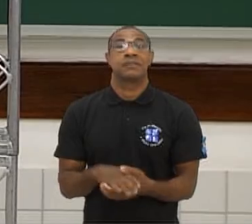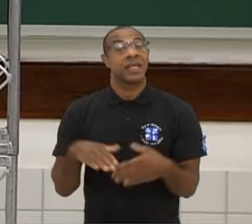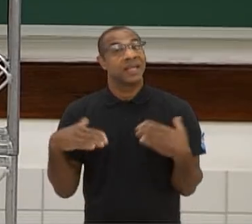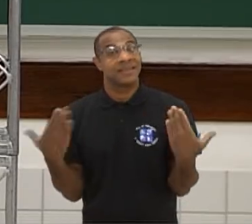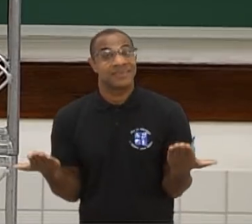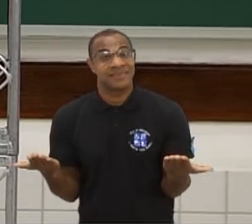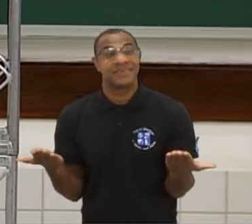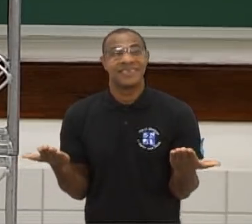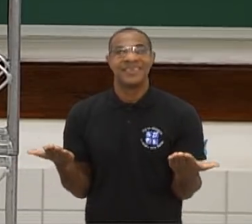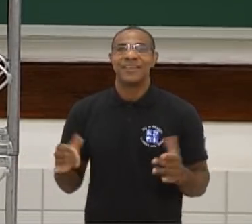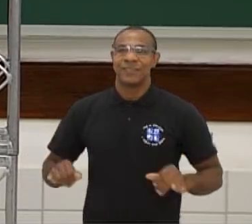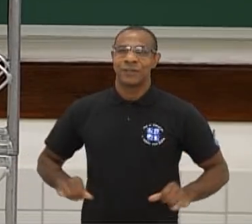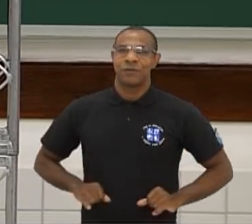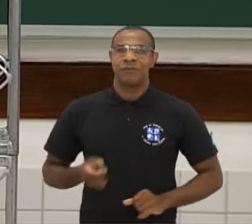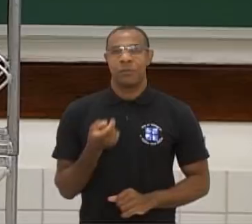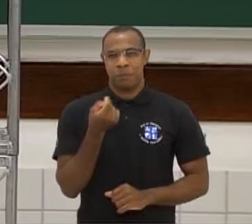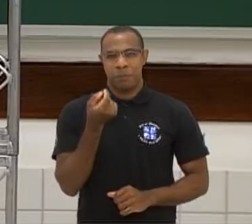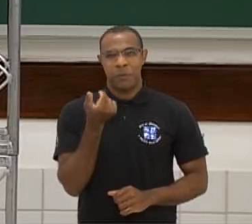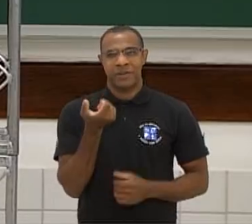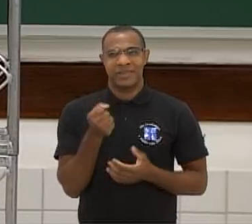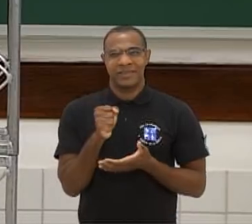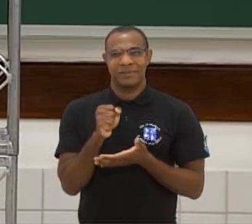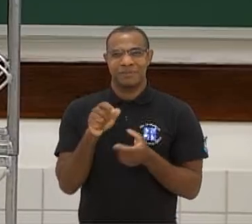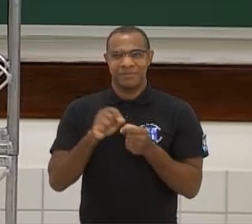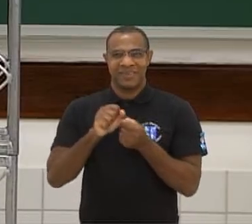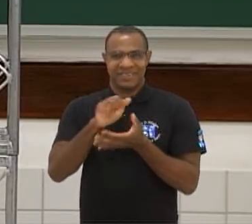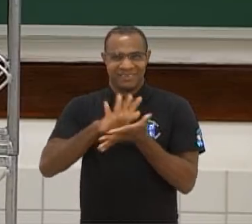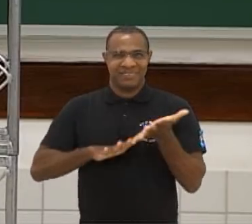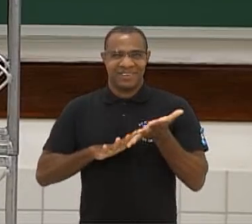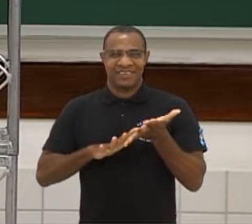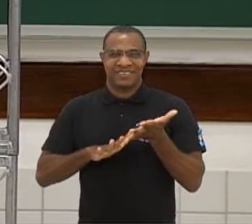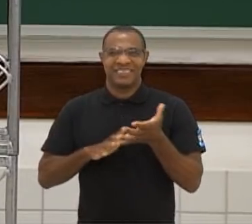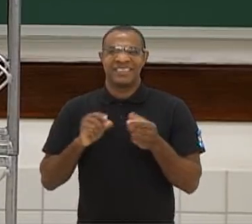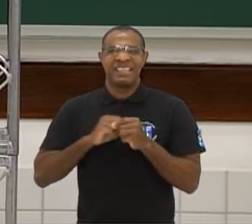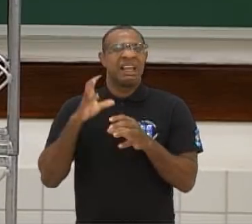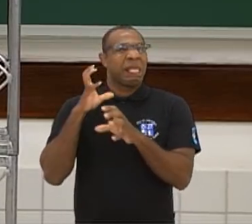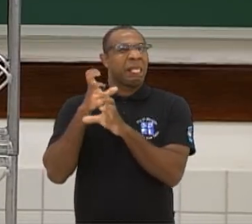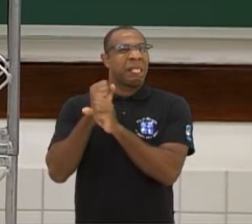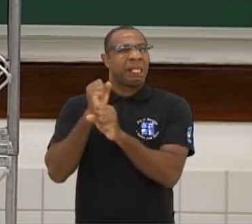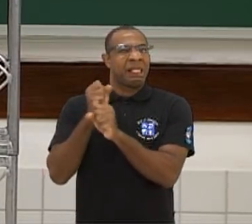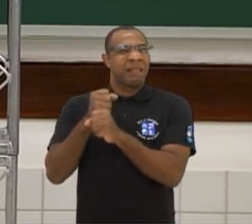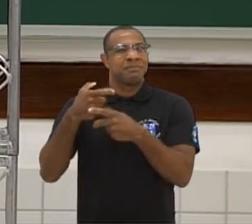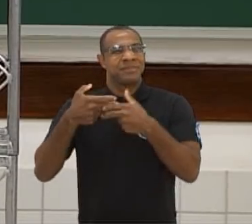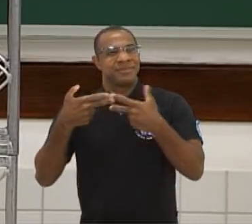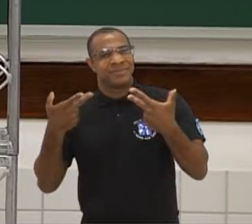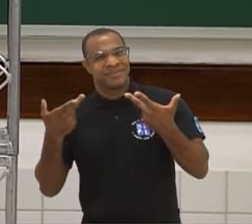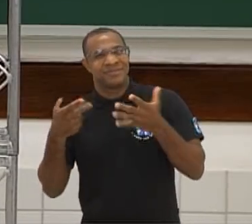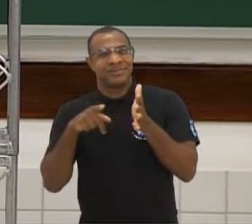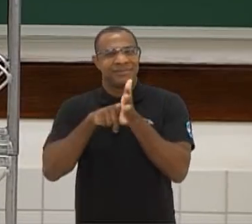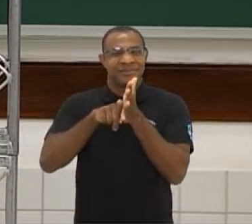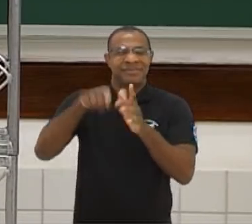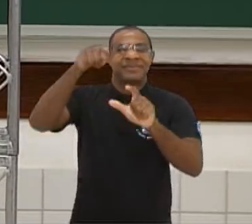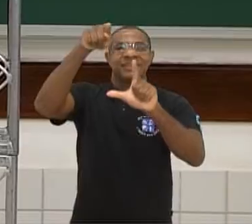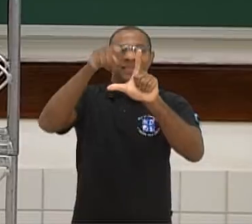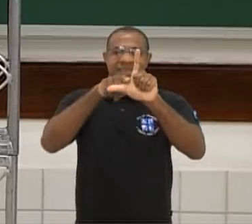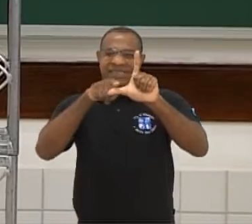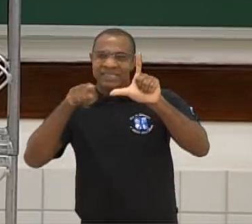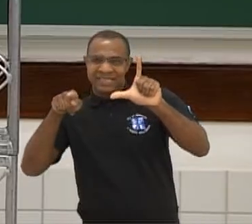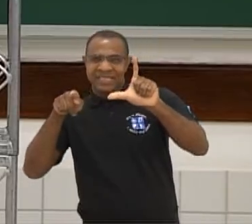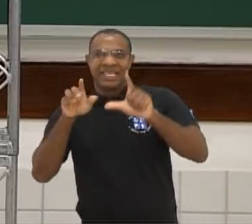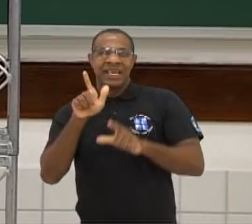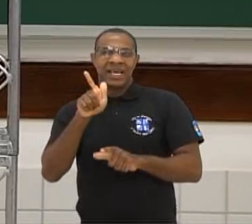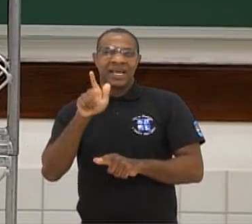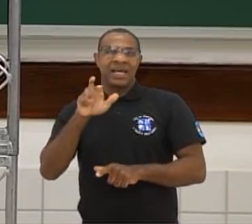Então, pessoal, sofreram um pouquinho para fazer esse, né? Porque envolve cálculo aí, envolve análise de gráfico. É muito